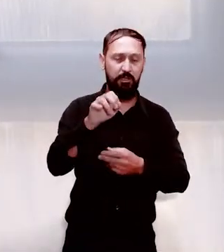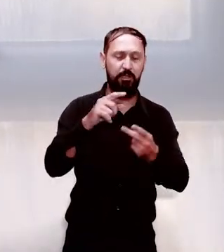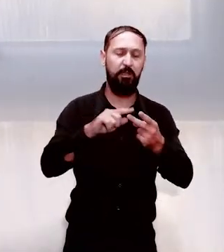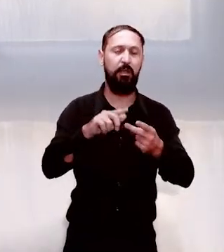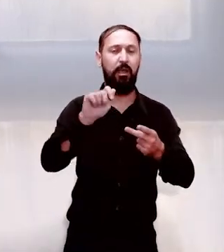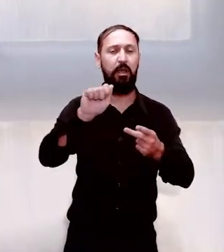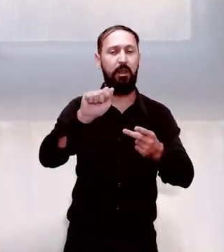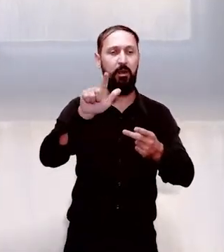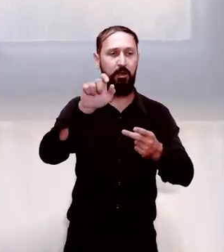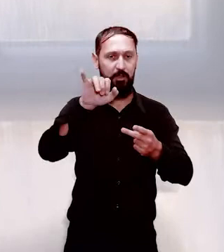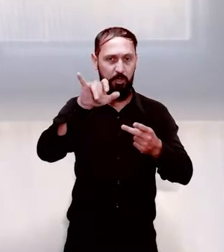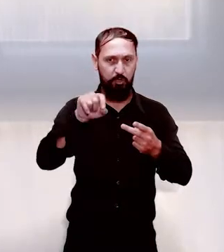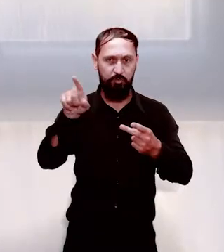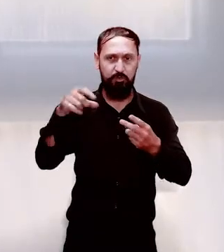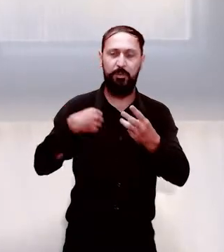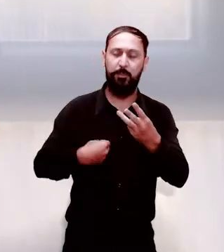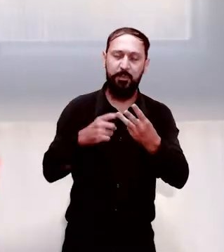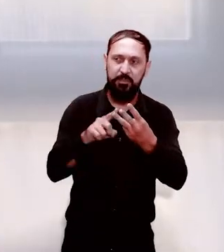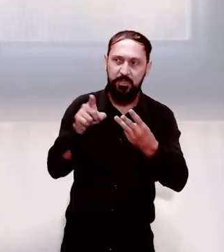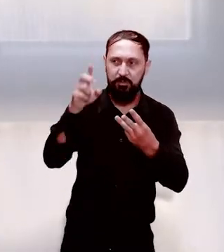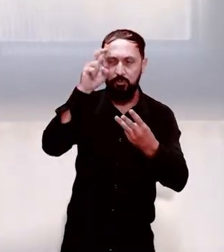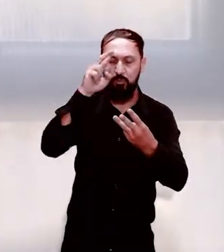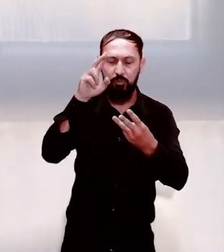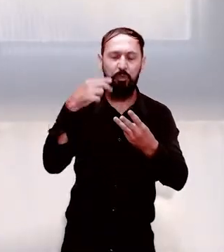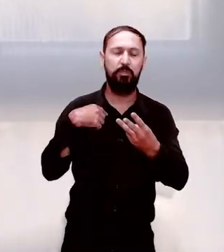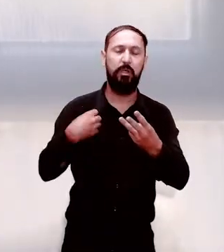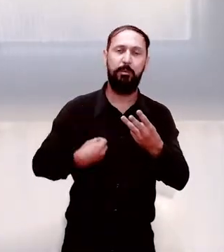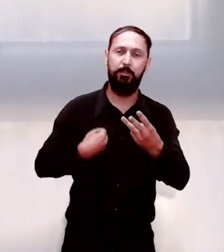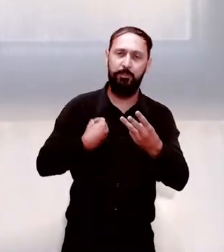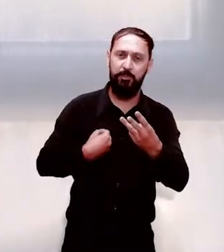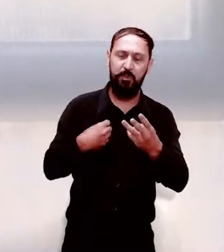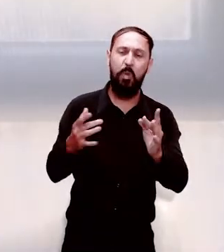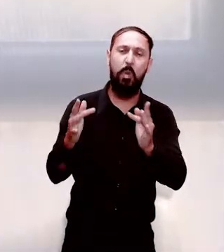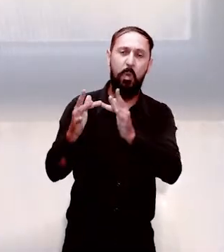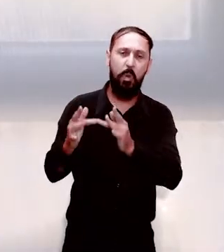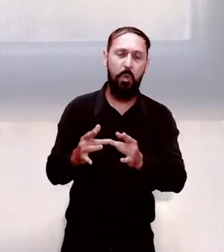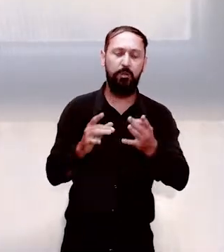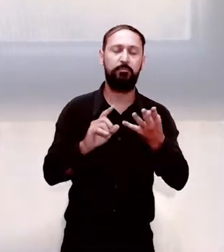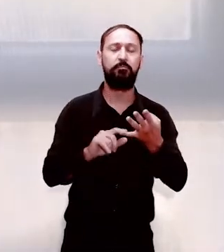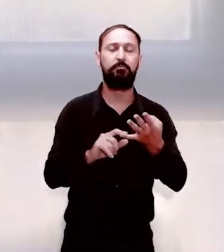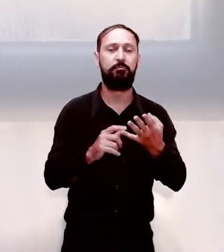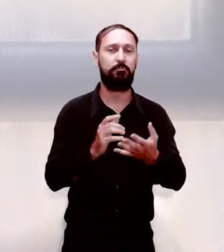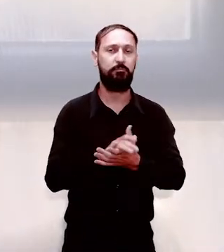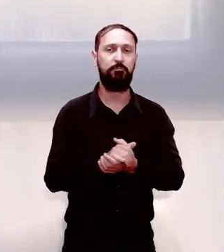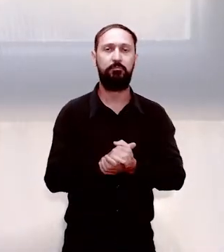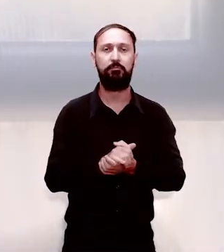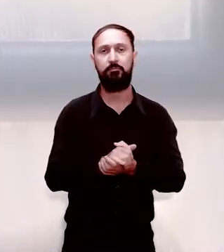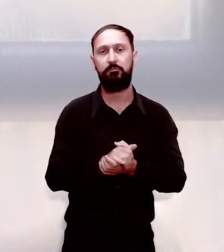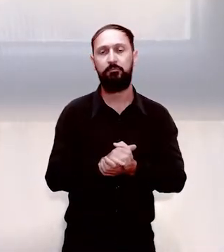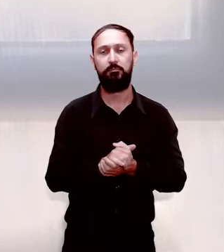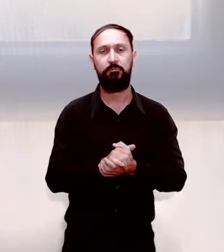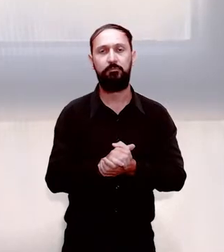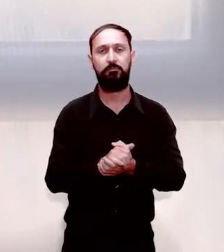Júnior, Aleixo Paraguaçu, né? Você com a sua presença, a sua história já ali na vivência